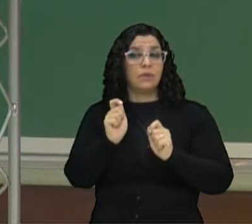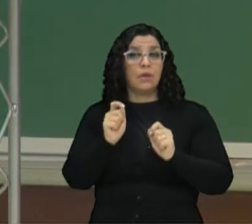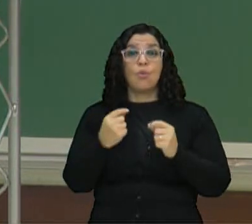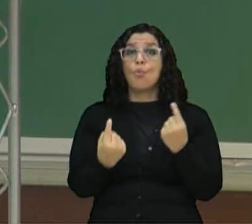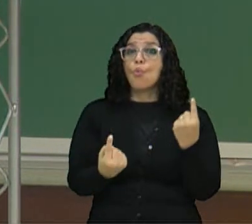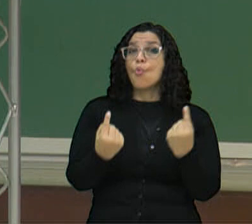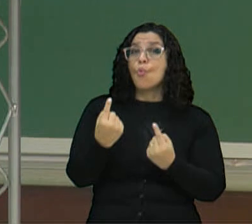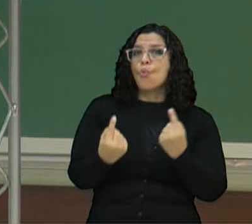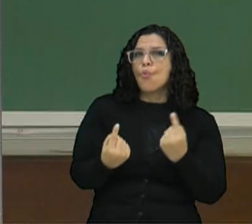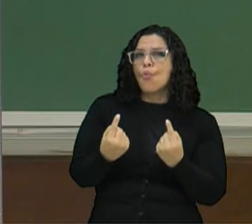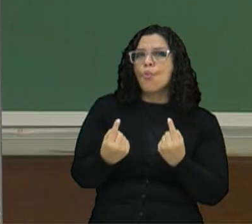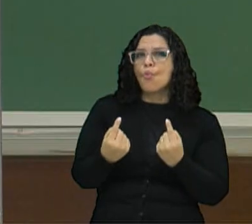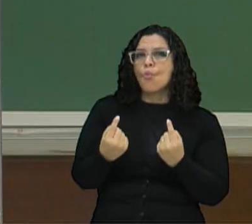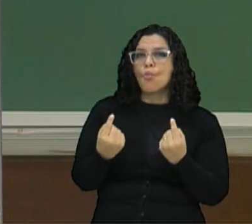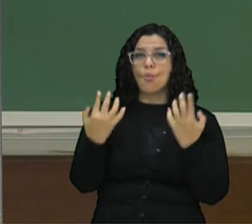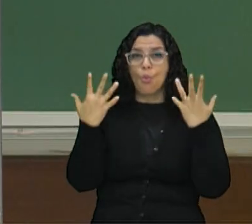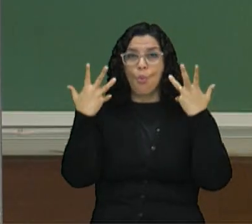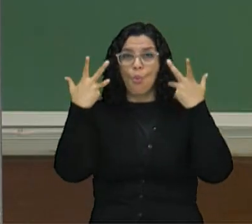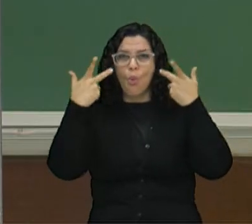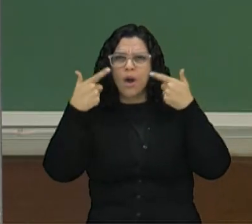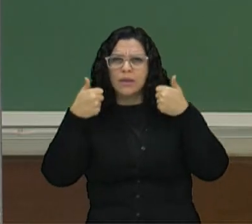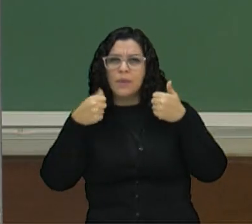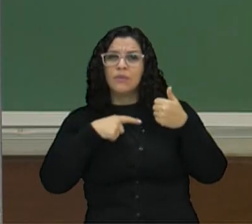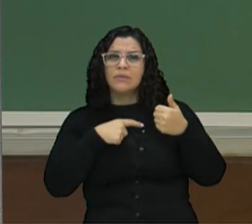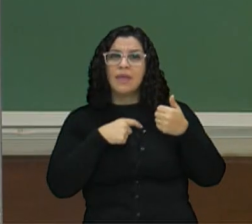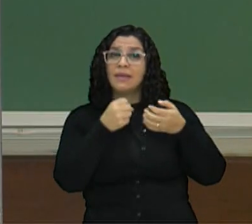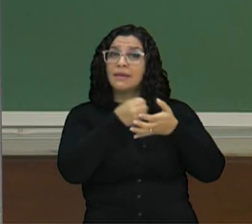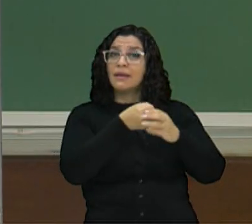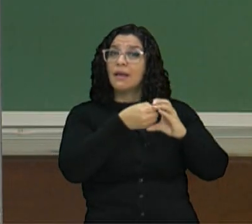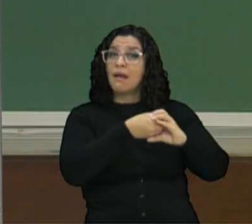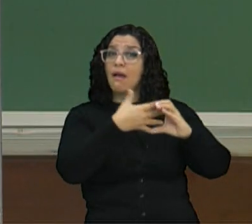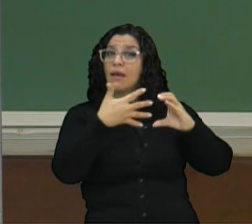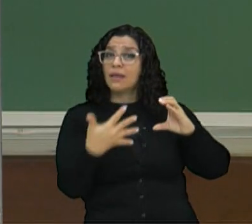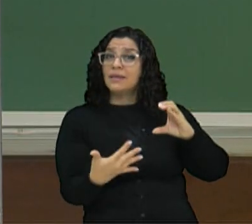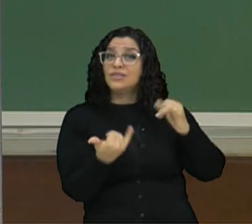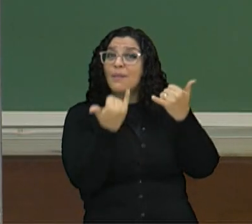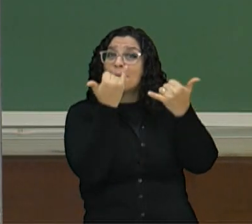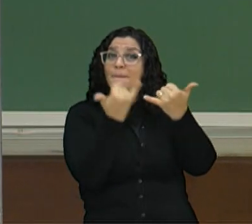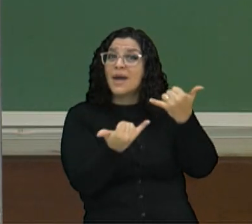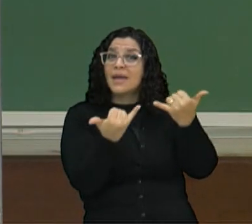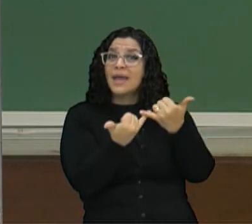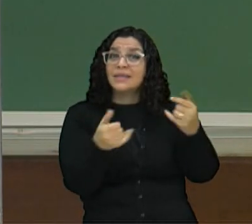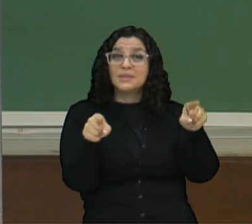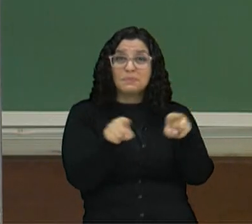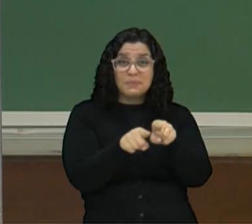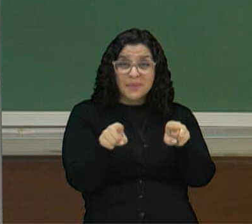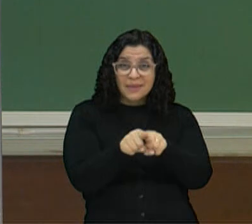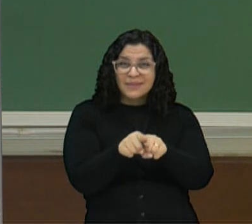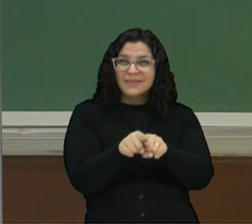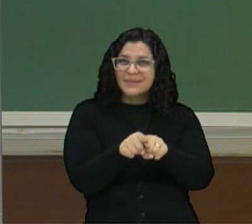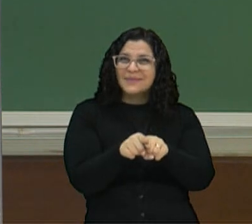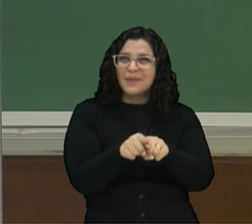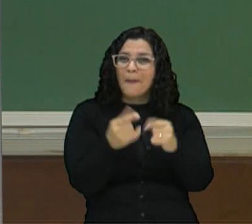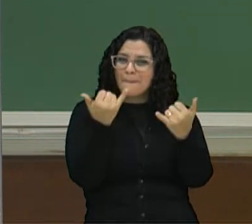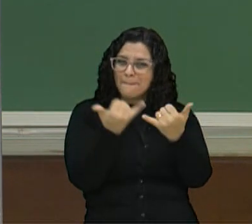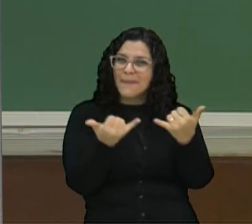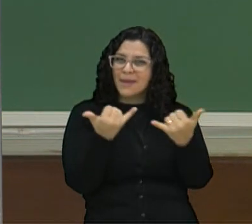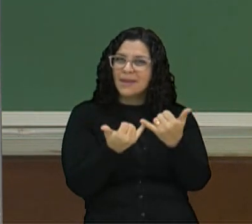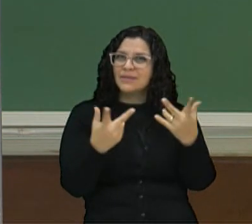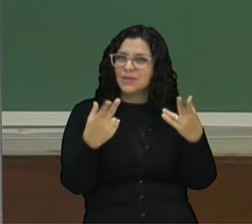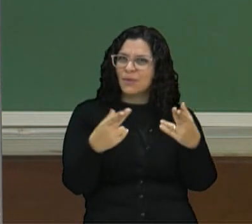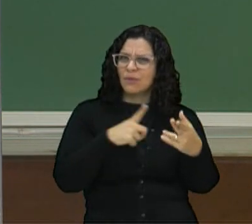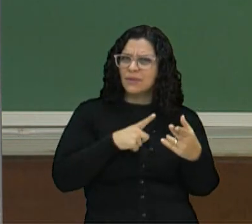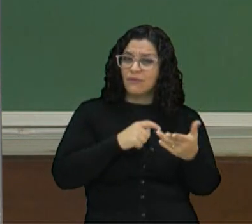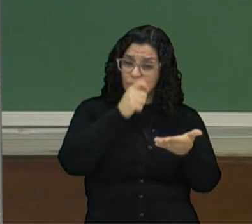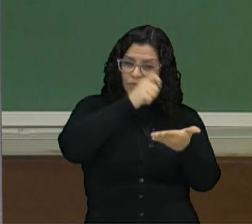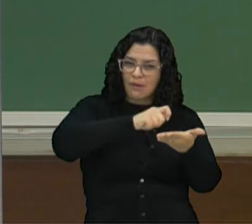são essas categorias compartilhadas por essas 4 espécies de seres vivos. Vamos